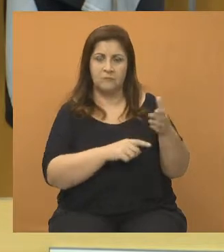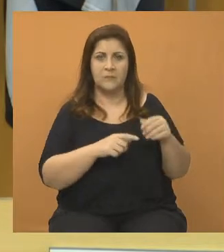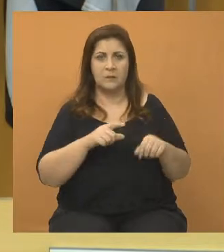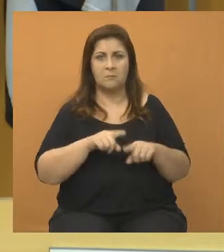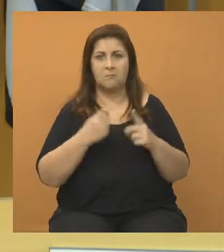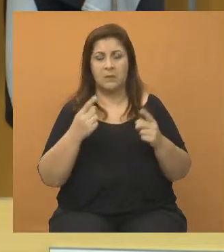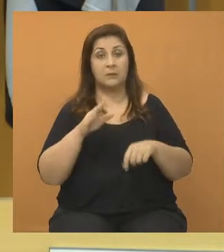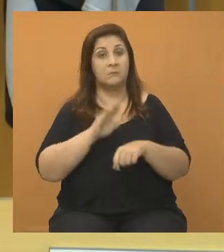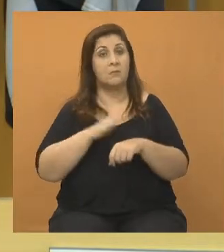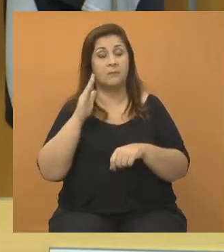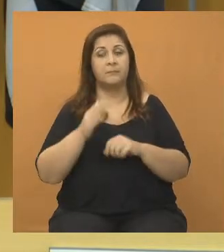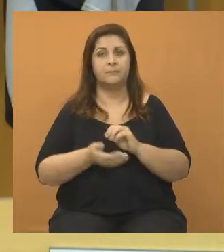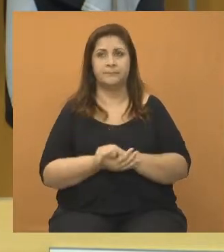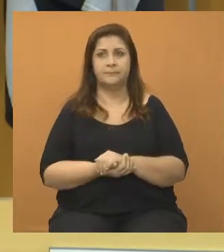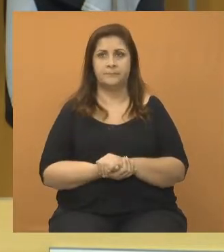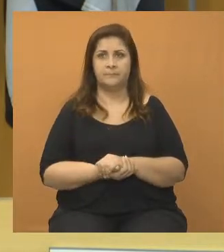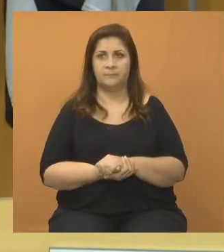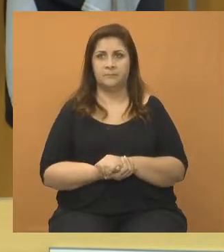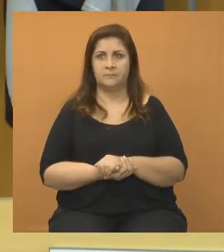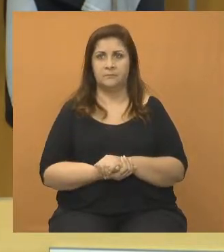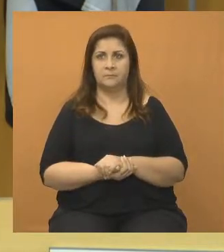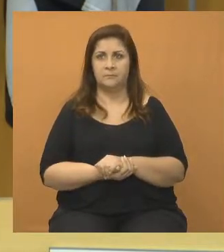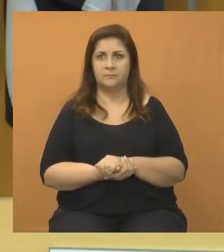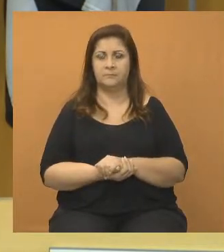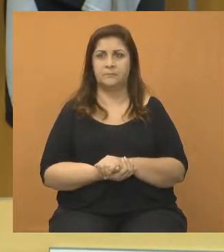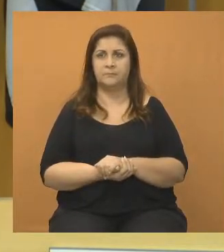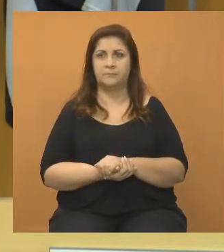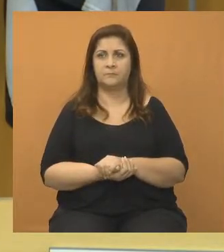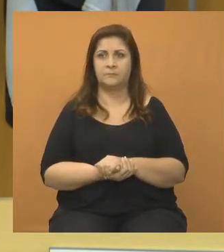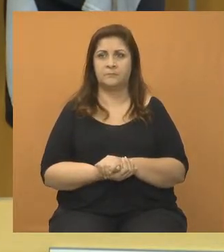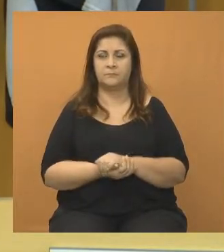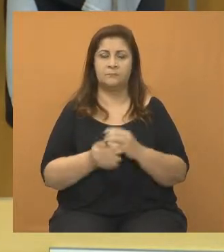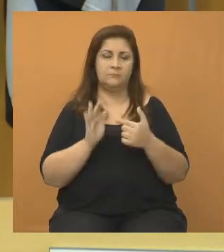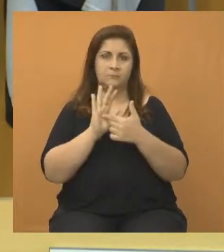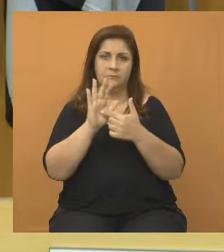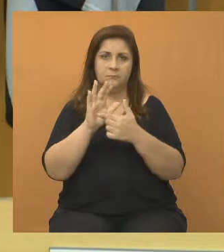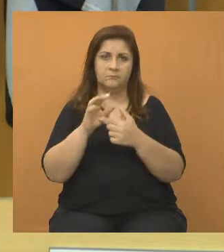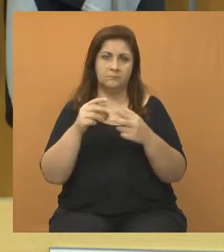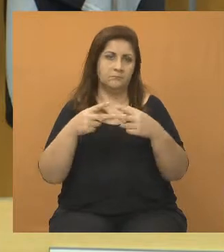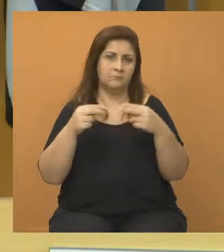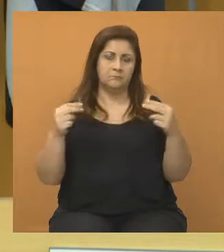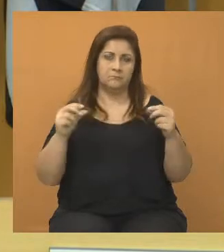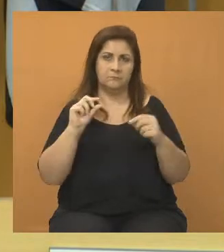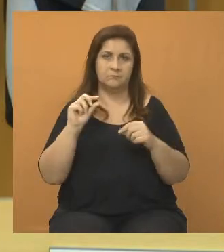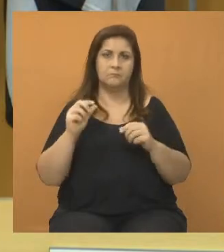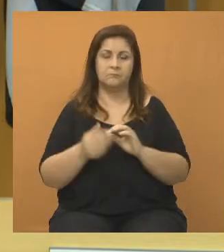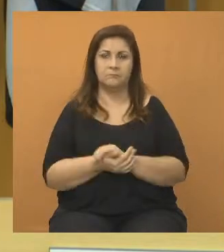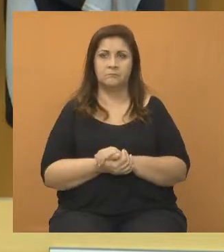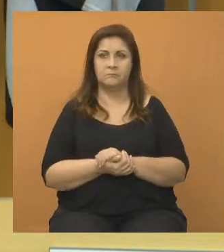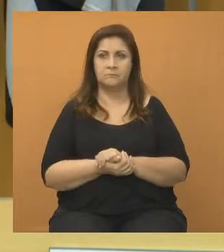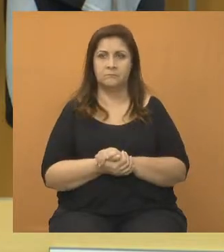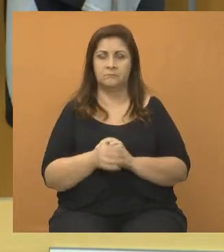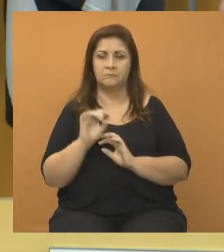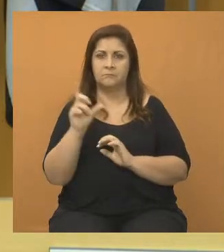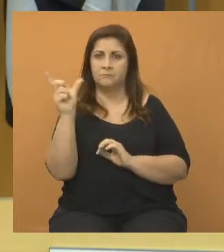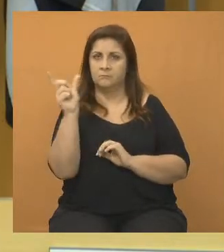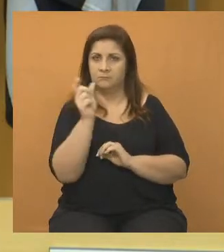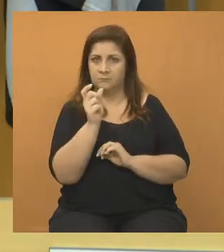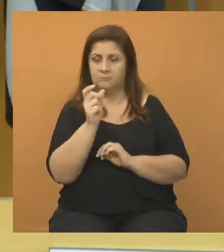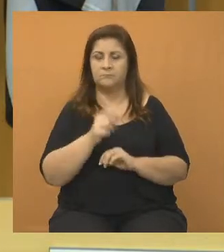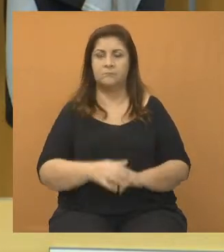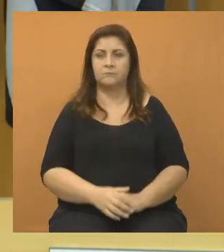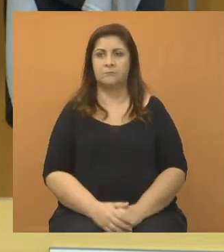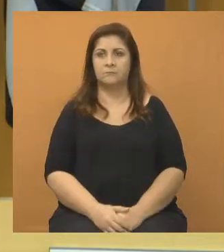que estão, o que a gente destacou aqui para tentar ser mais sucinto, demonstrar alguns